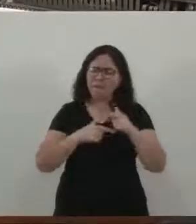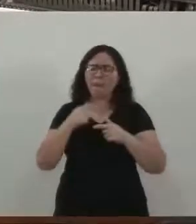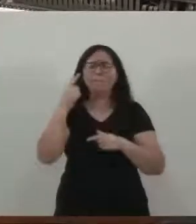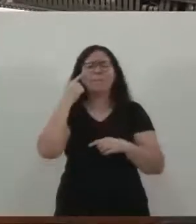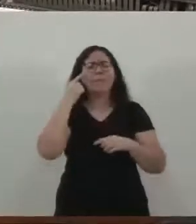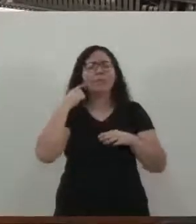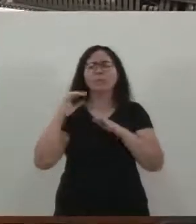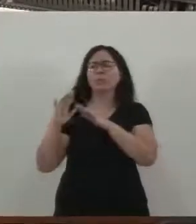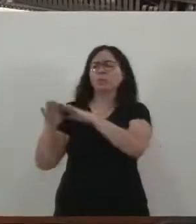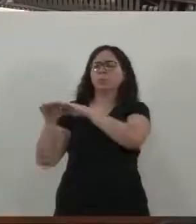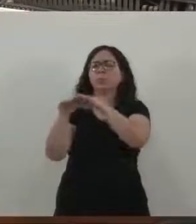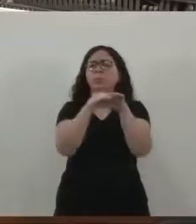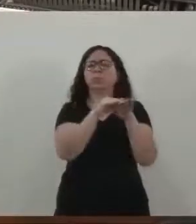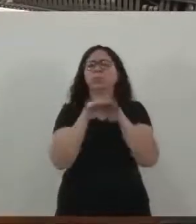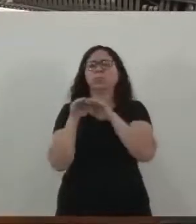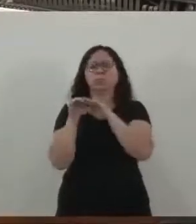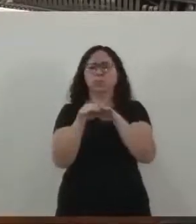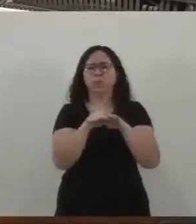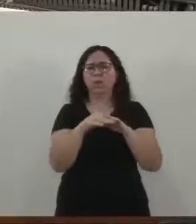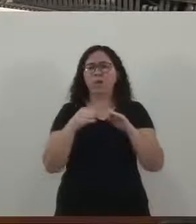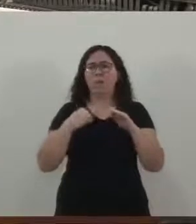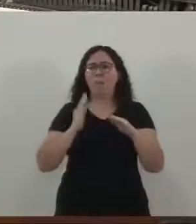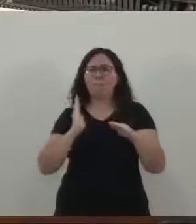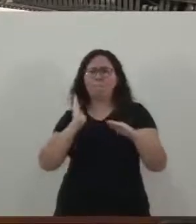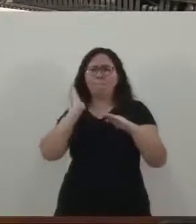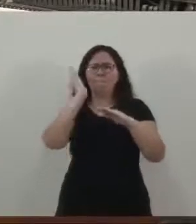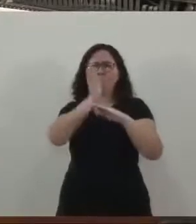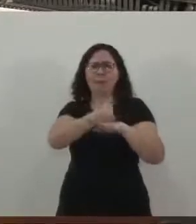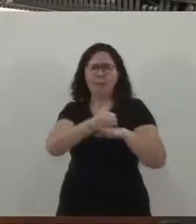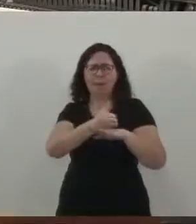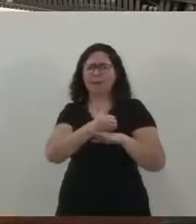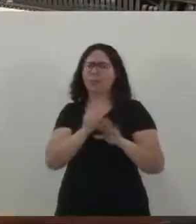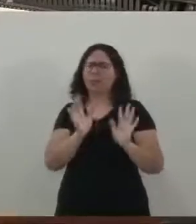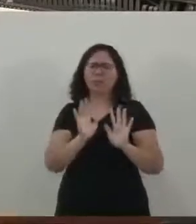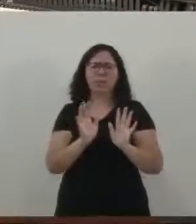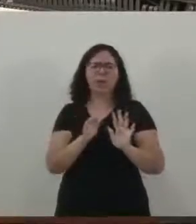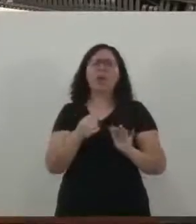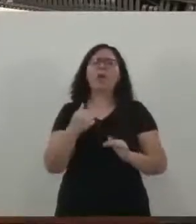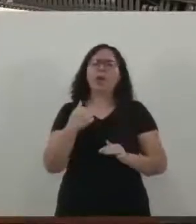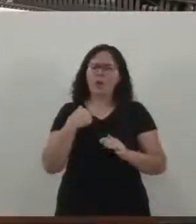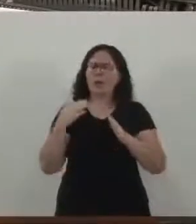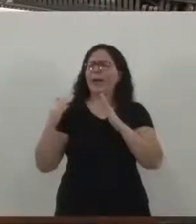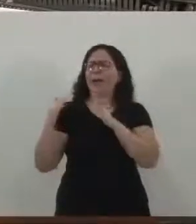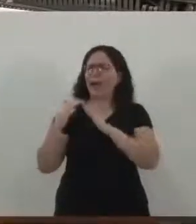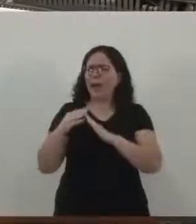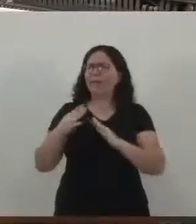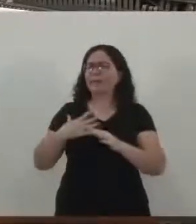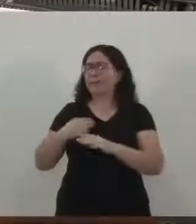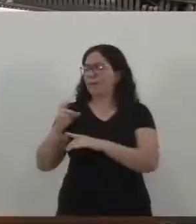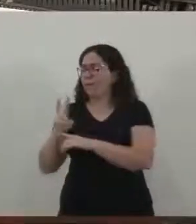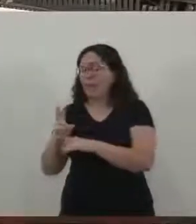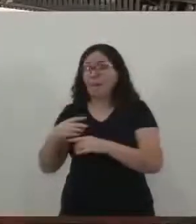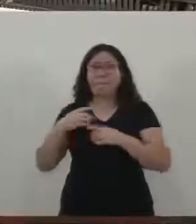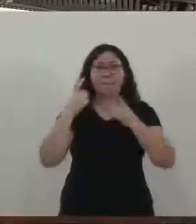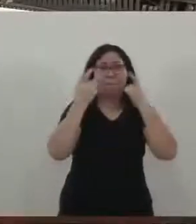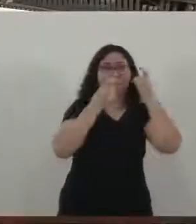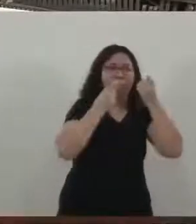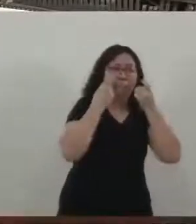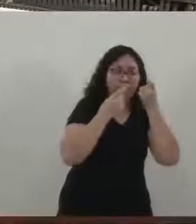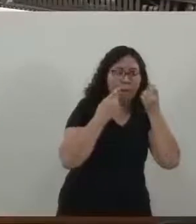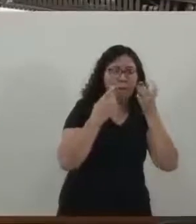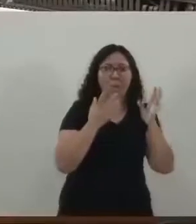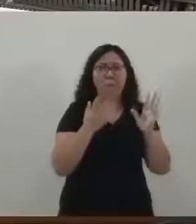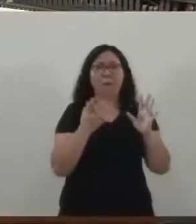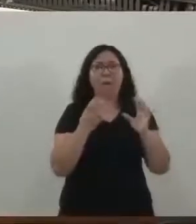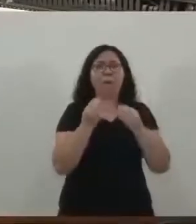na coletividade, e sem querer subir na minha vida. Eu queria na minha vida estar em casa cuidando das minhas filhas e não preocupado com